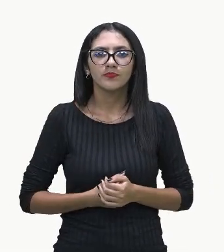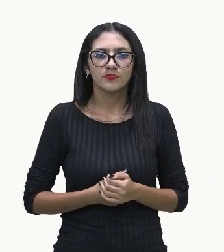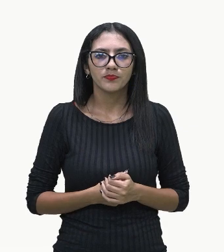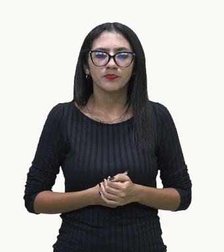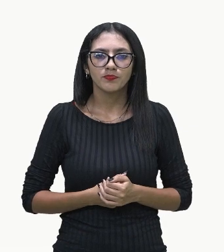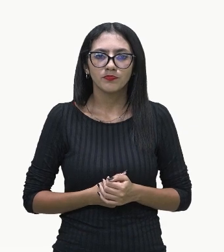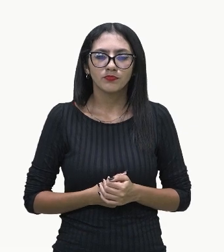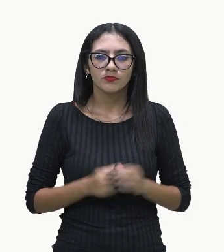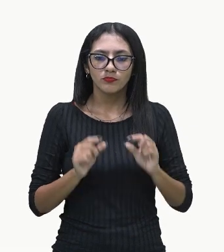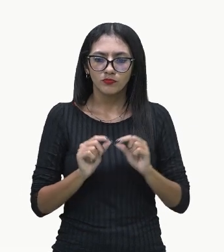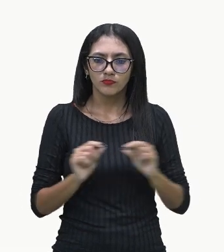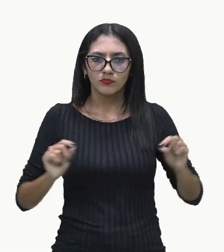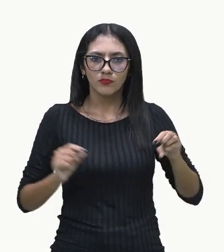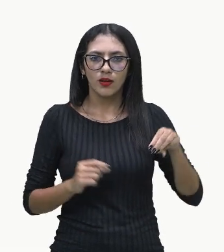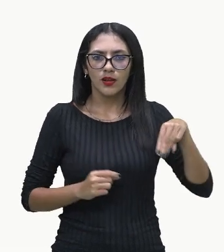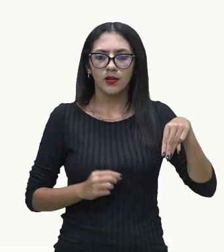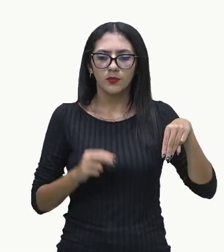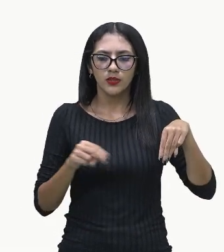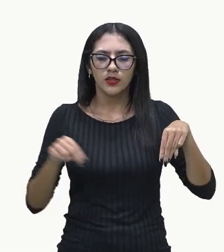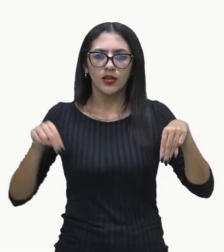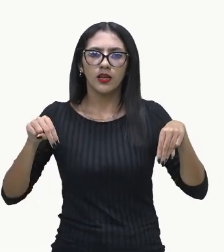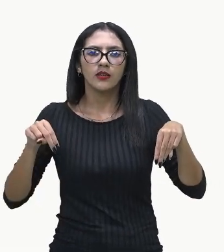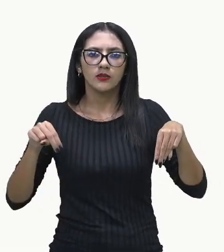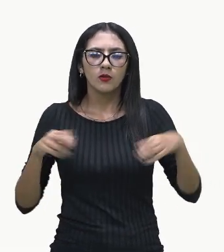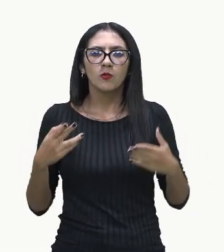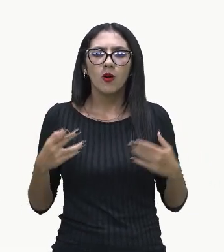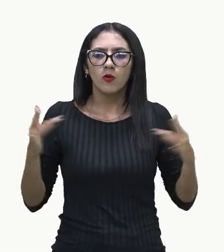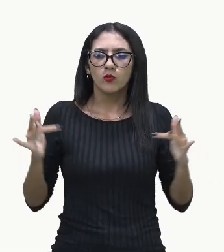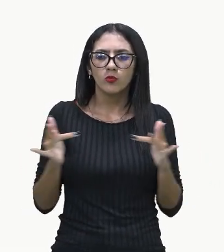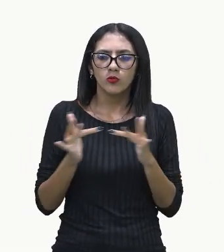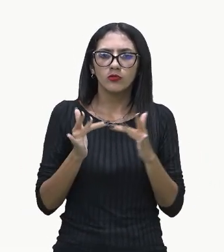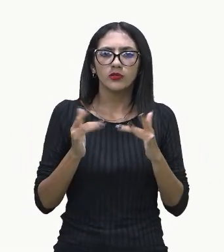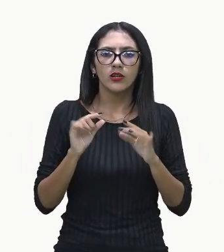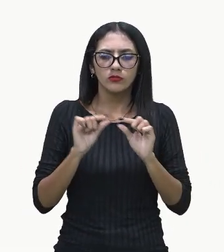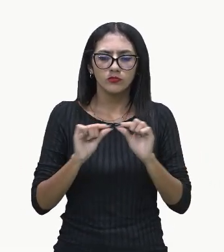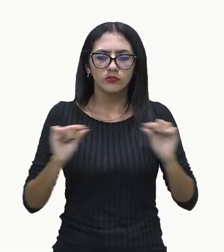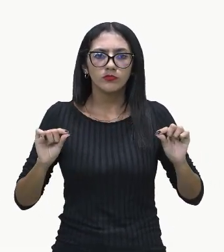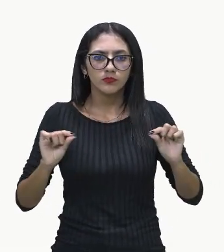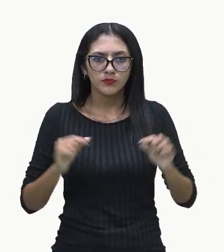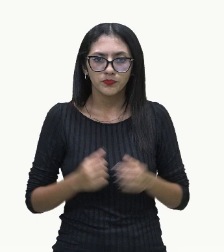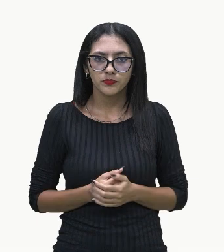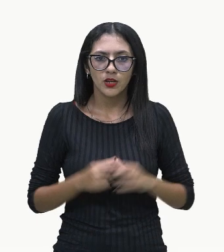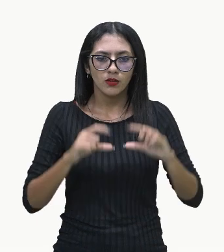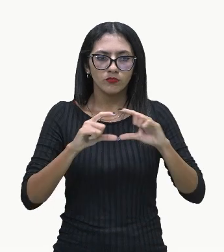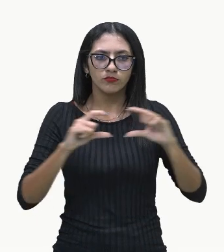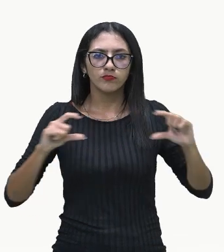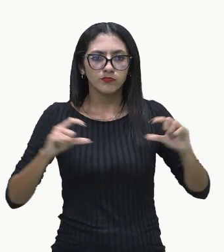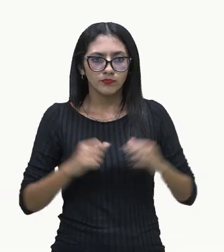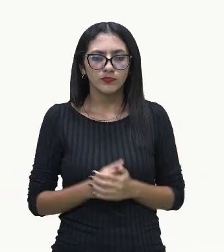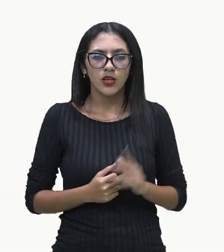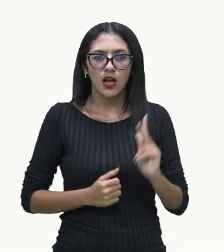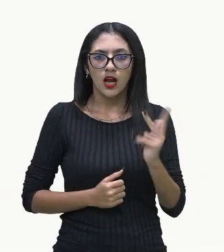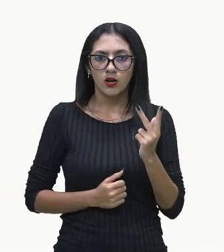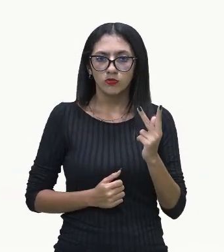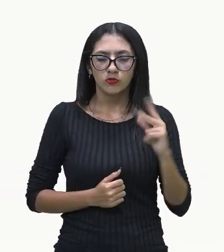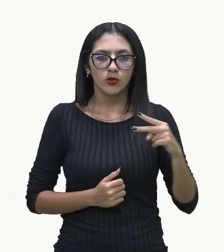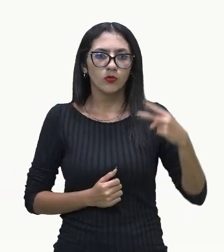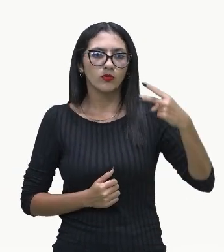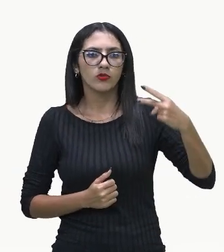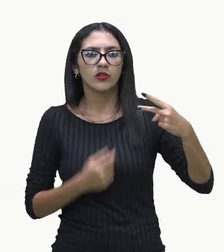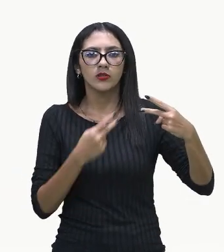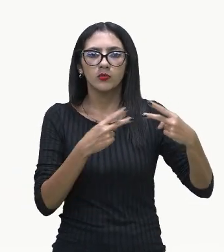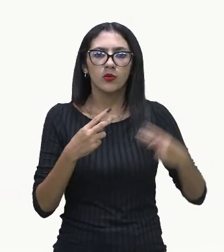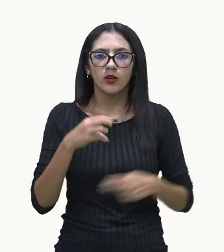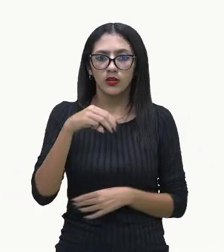e nós temos a altura, qual é a relação métrica a ser usada? A altura ao quadrado é igual a